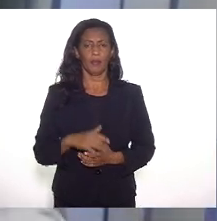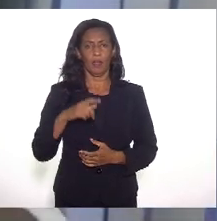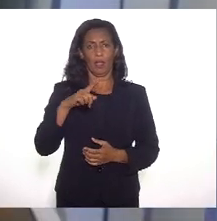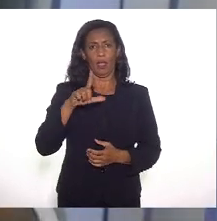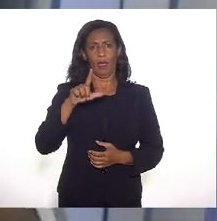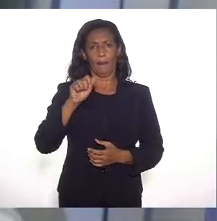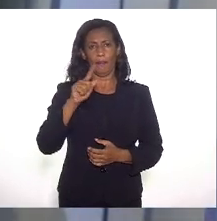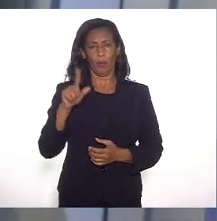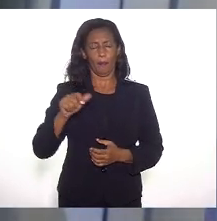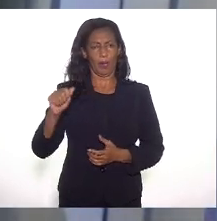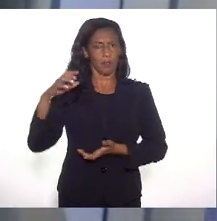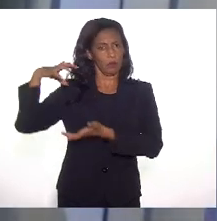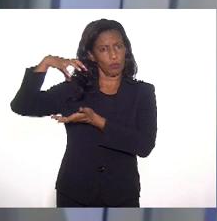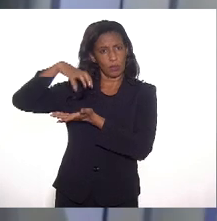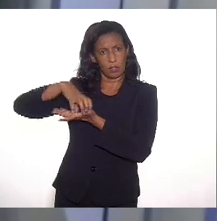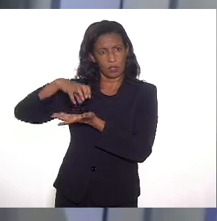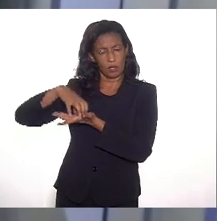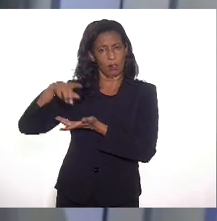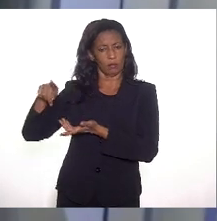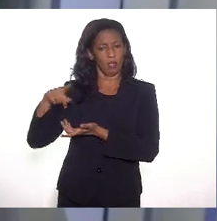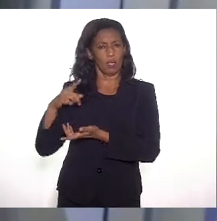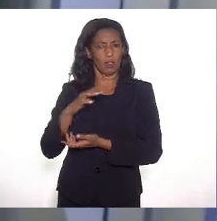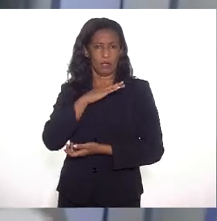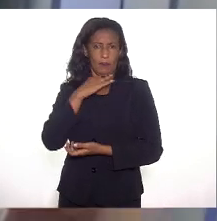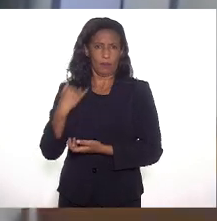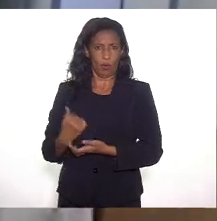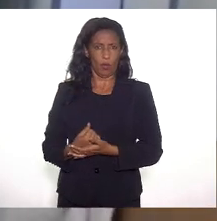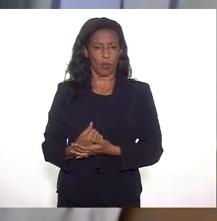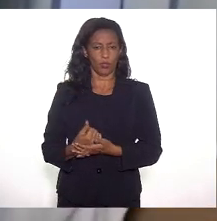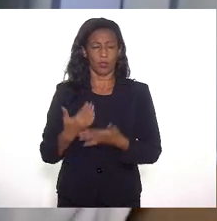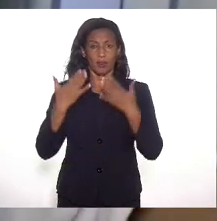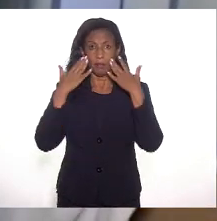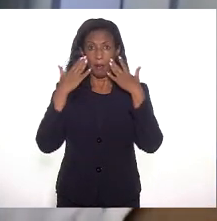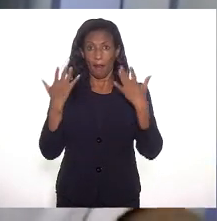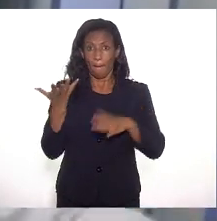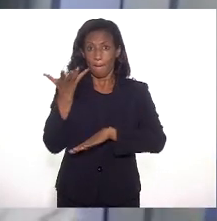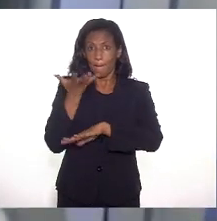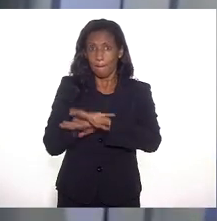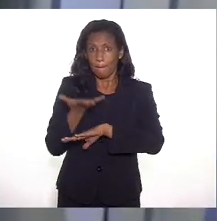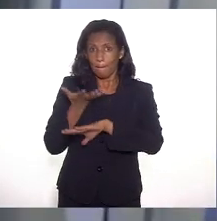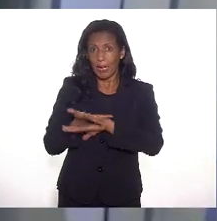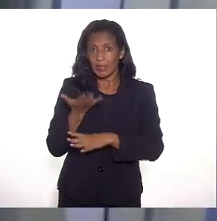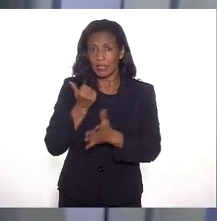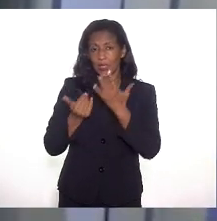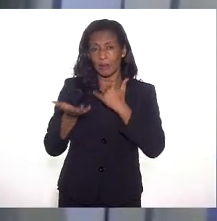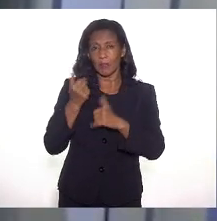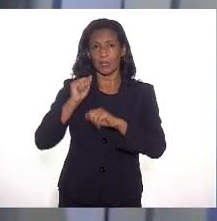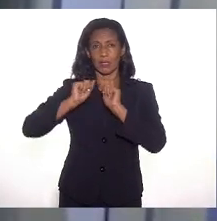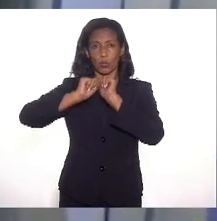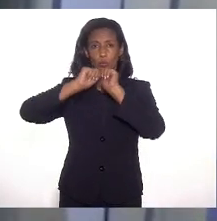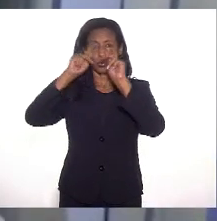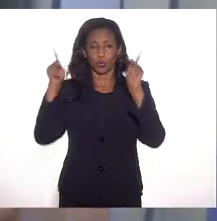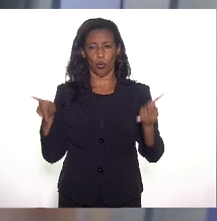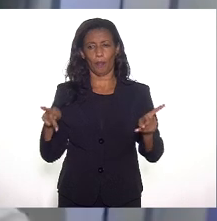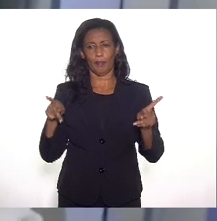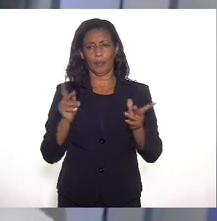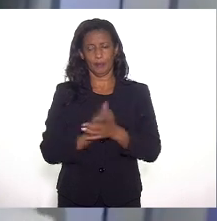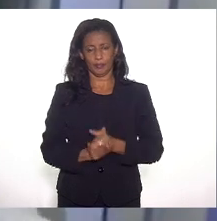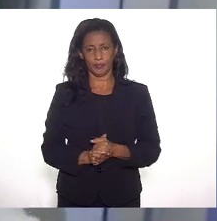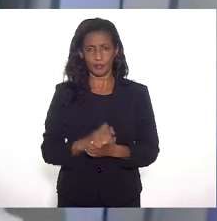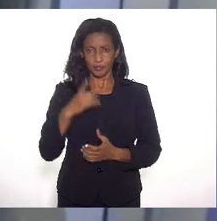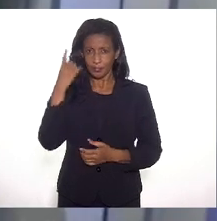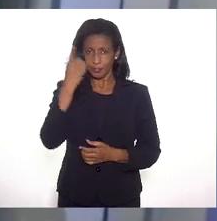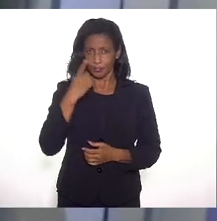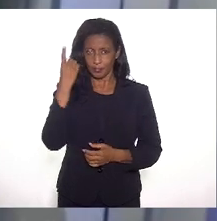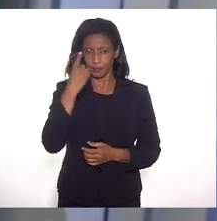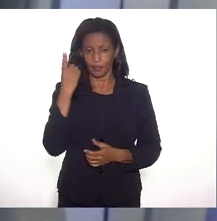centro da cidade de Niterói, este feminicídio em plena praça de alimentação do shopping, do Plaza Shopping. Deputada Marta